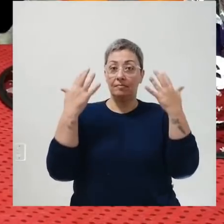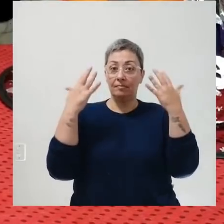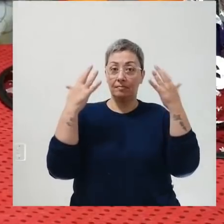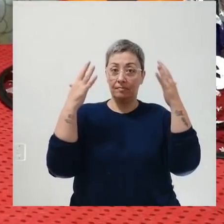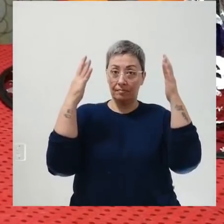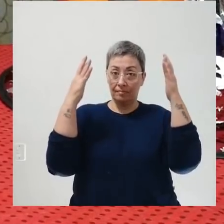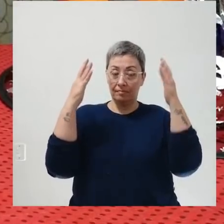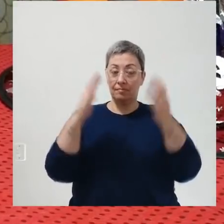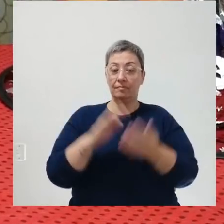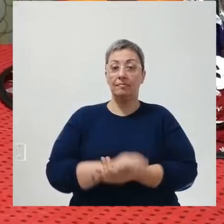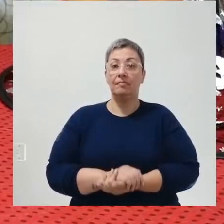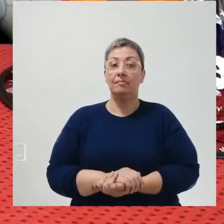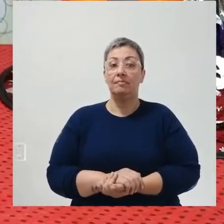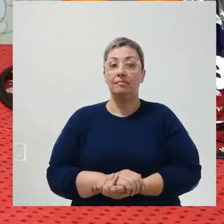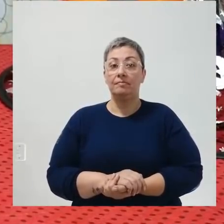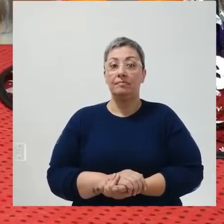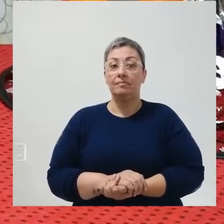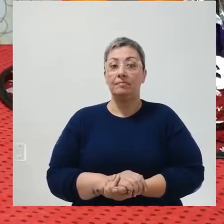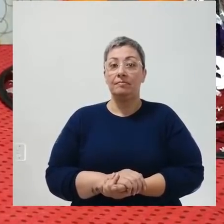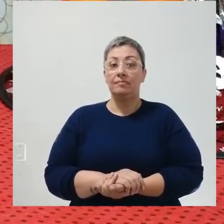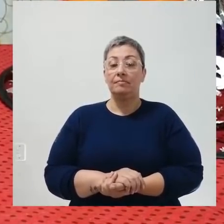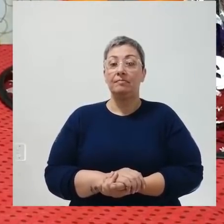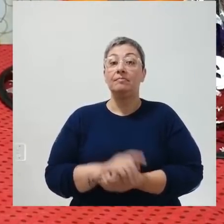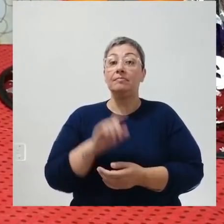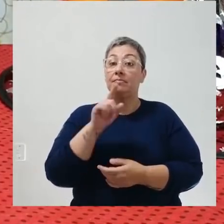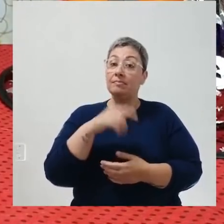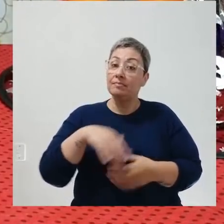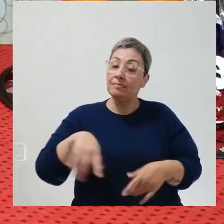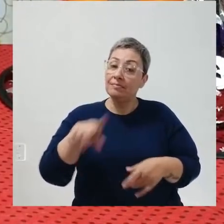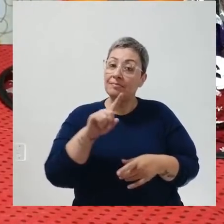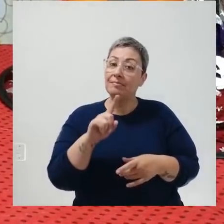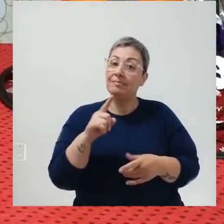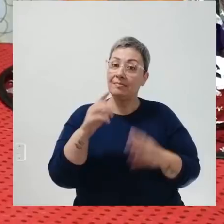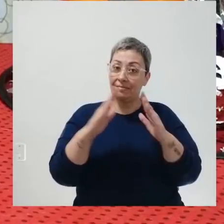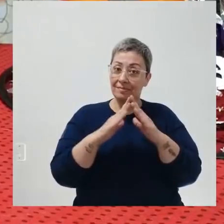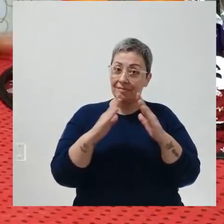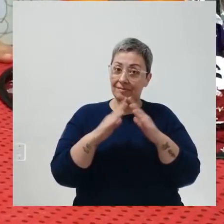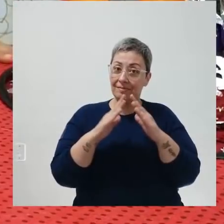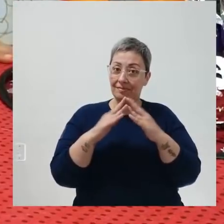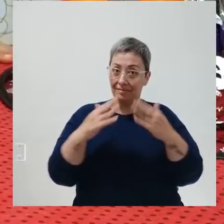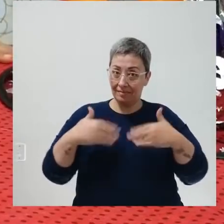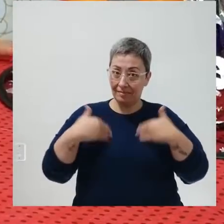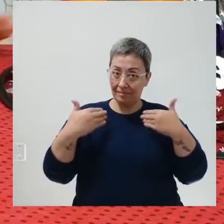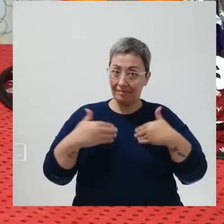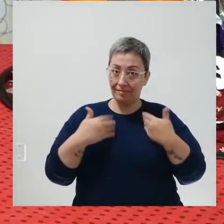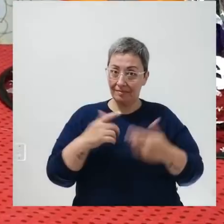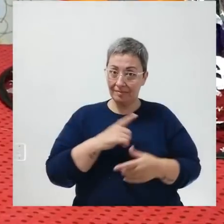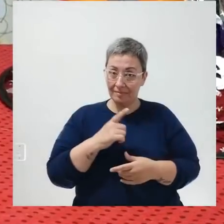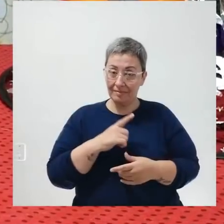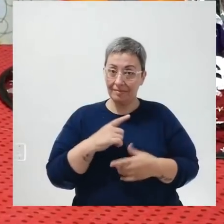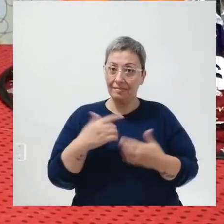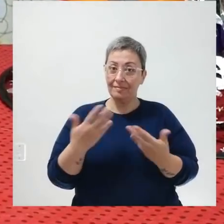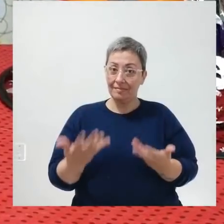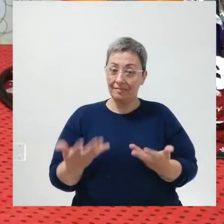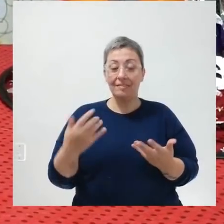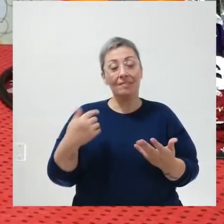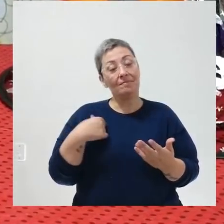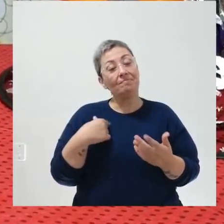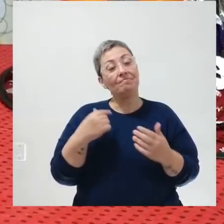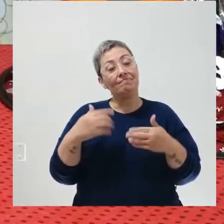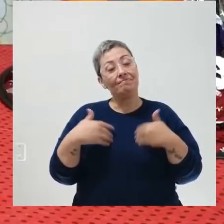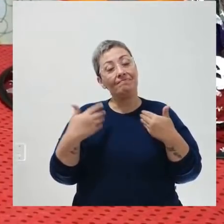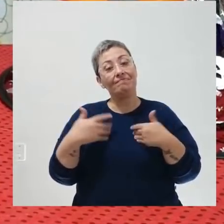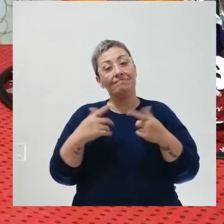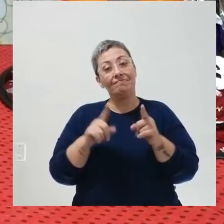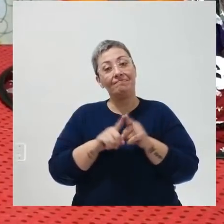viva. Viva! E você aí em casa, você está contente? Eu aqui estou